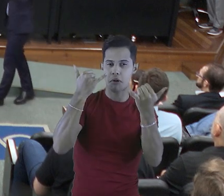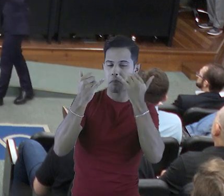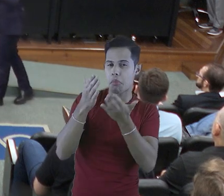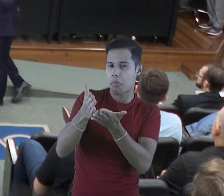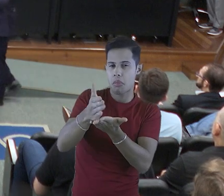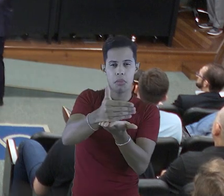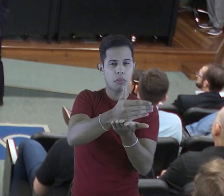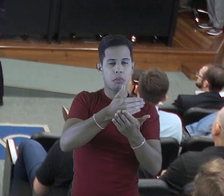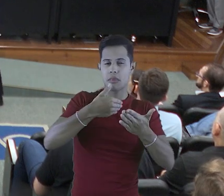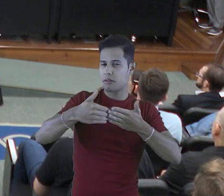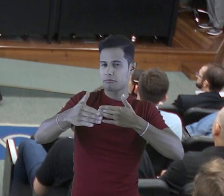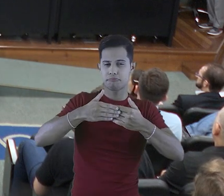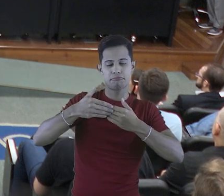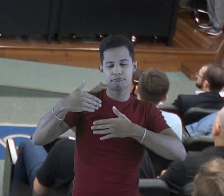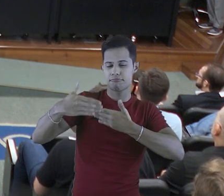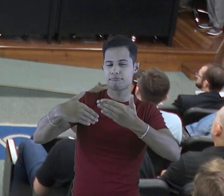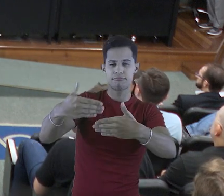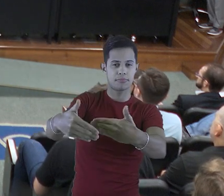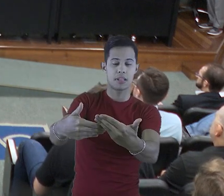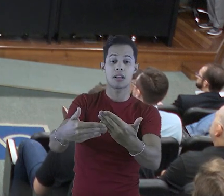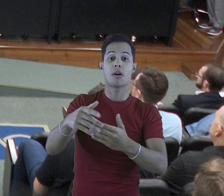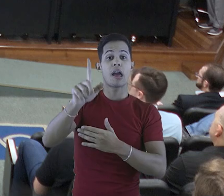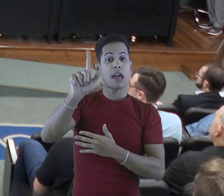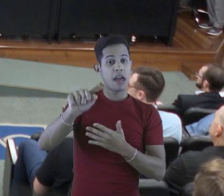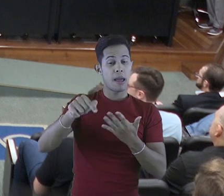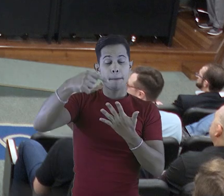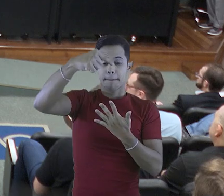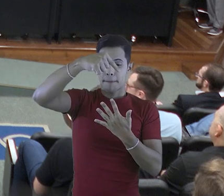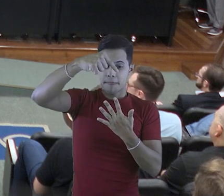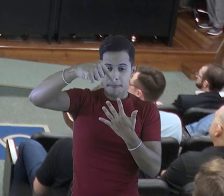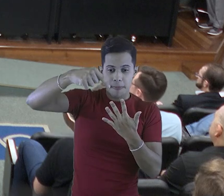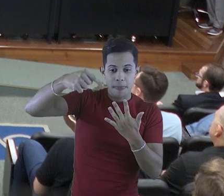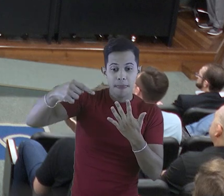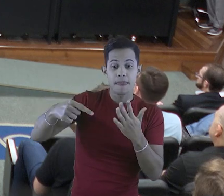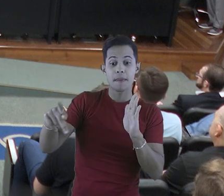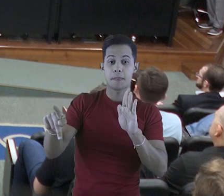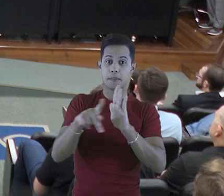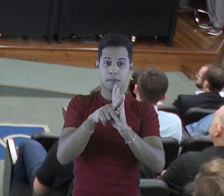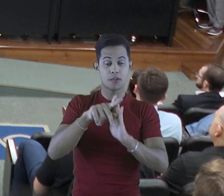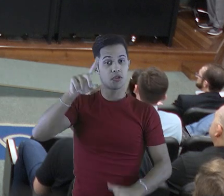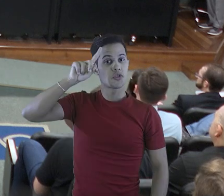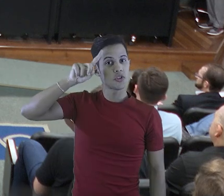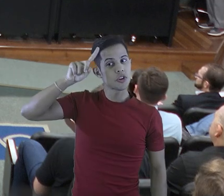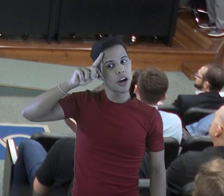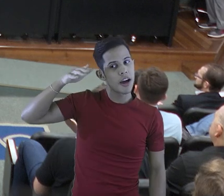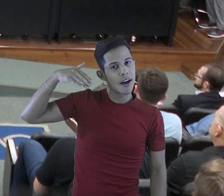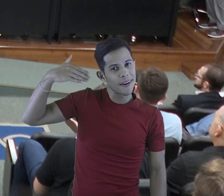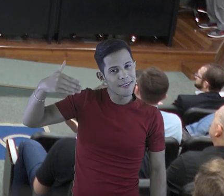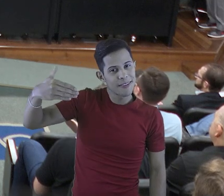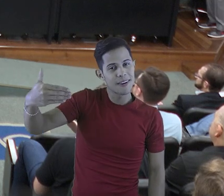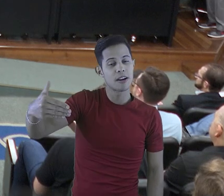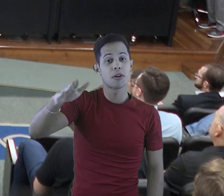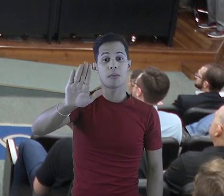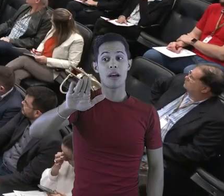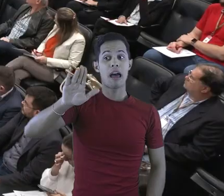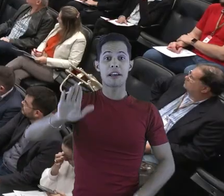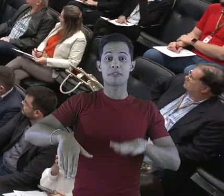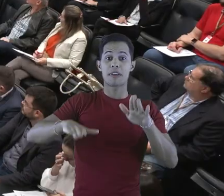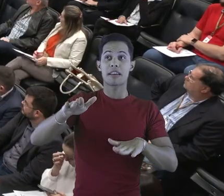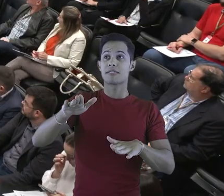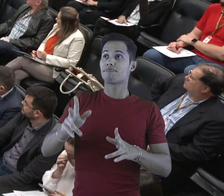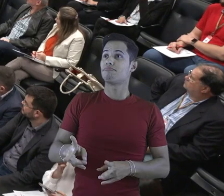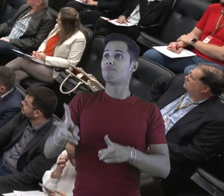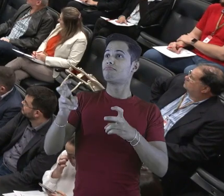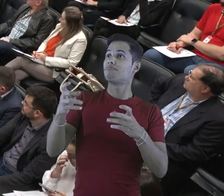dentre outras coisas. Então, são questões que fazem parte do nosso dia a dia, mas a gente nem se toca.